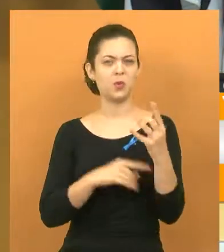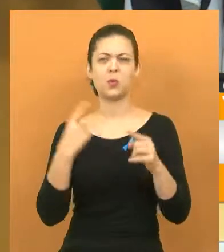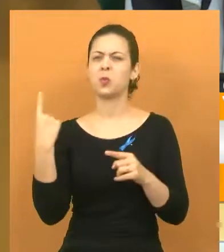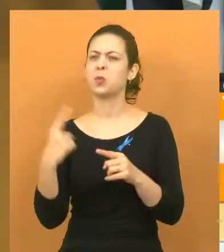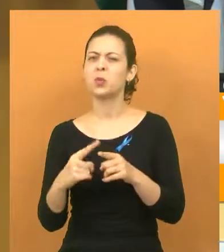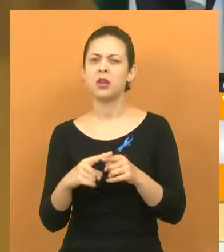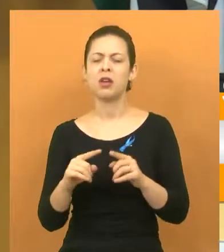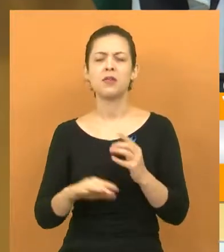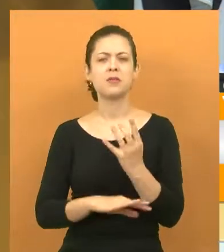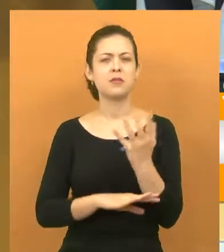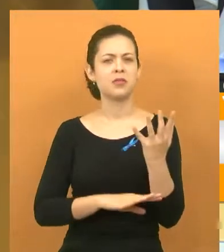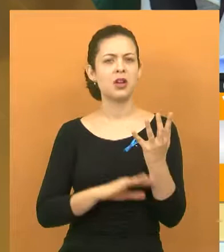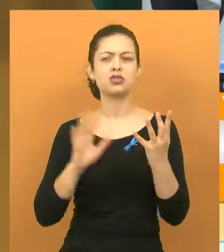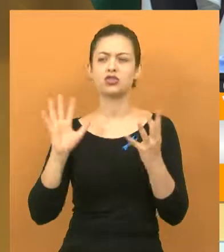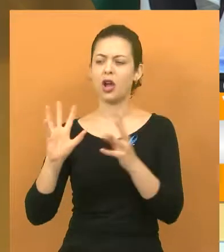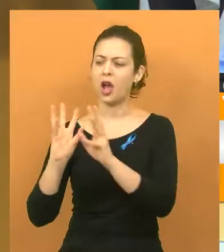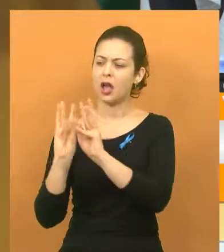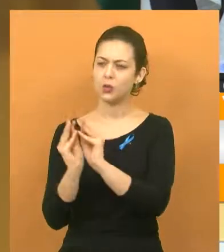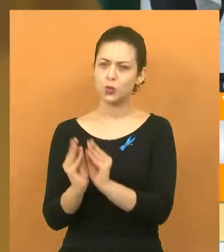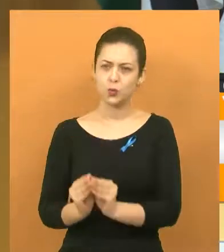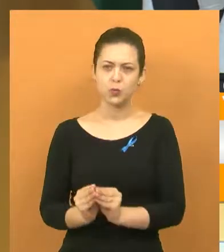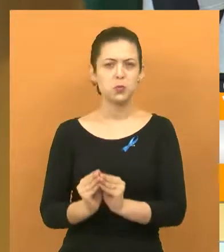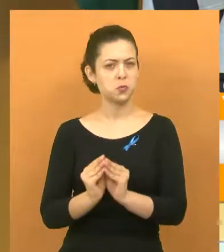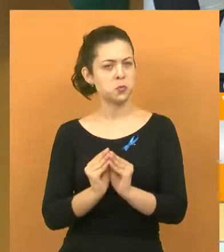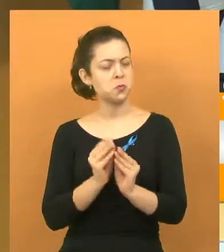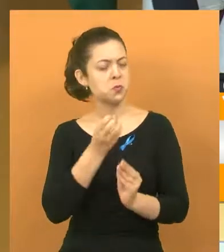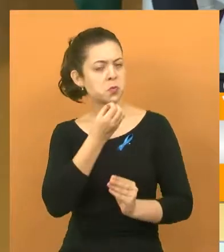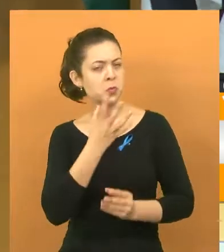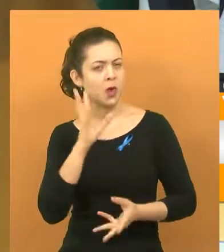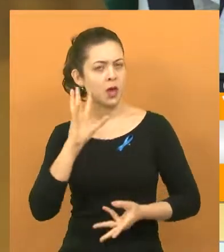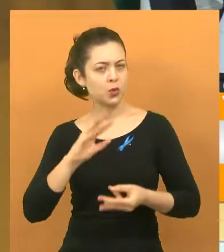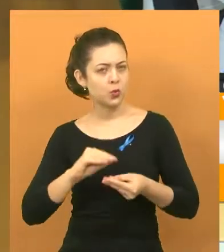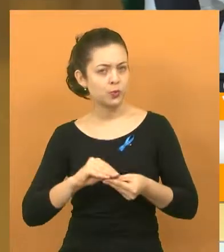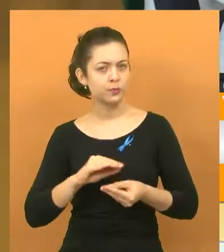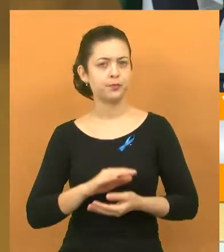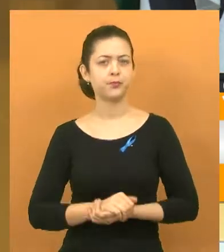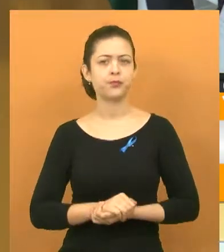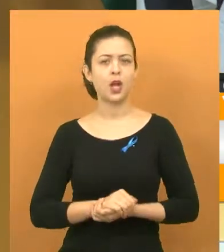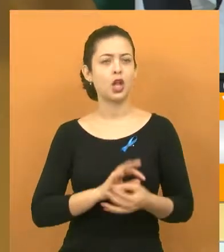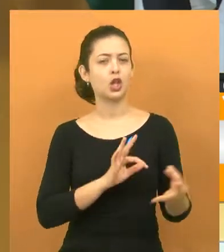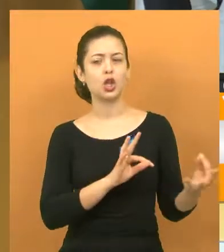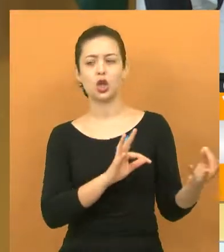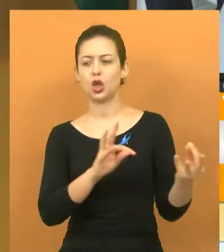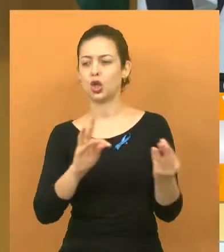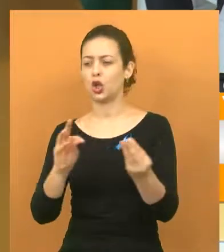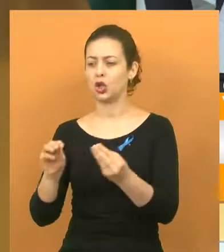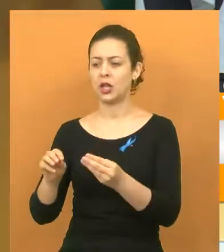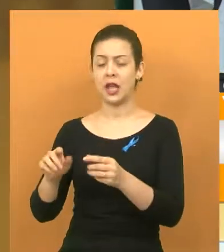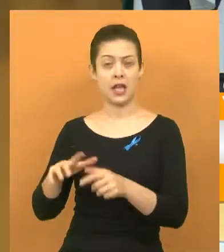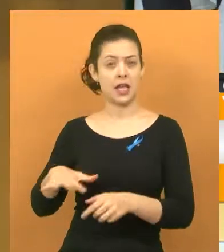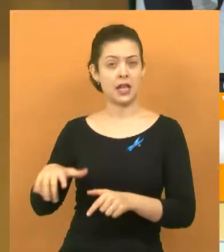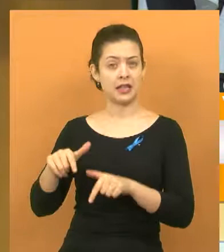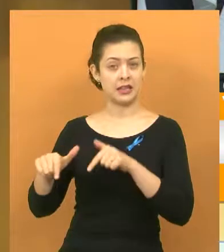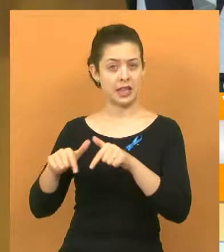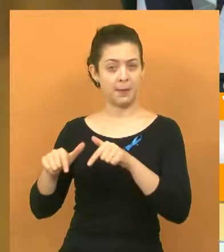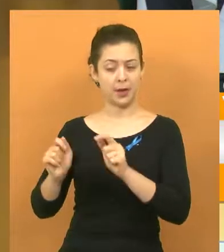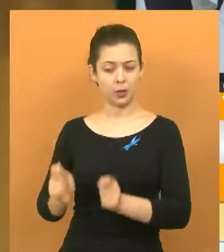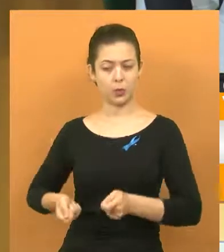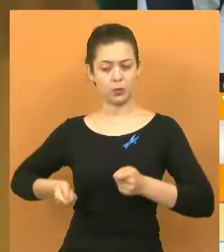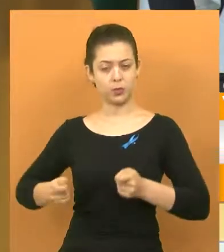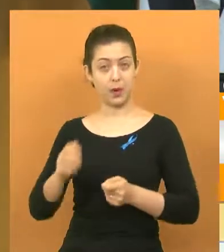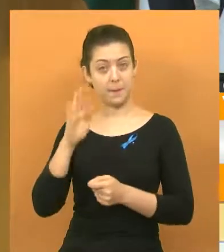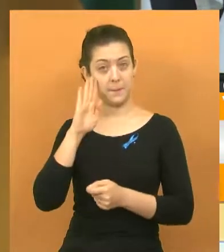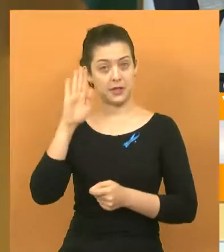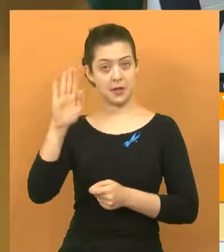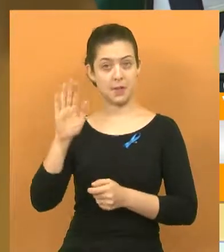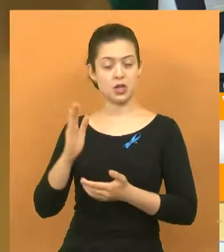questão ambiental? O Abner já resumiu ali, mas, infelizmente, nem todos esses que trabalham com as carroças, e principalmente